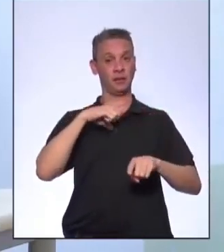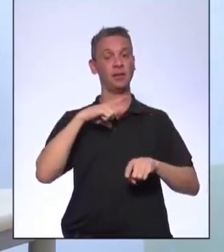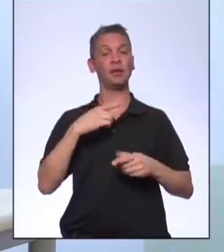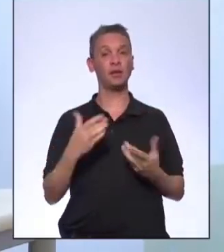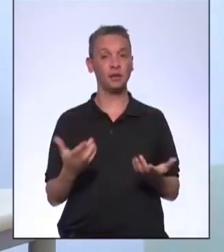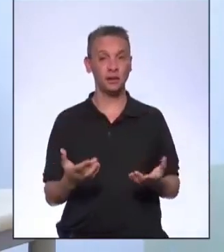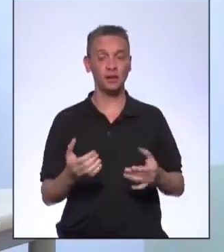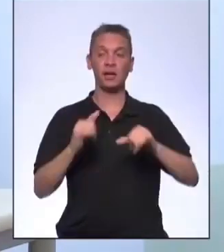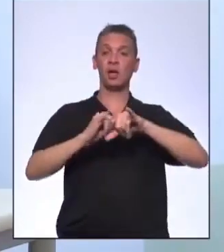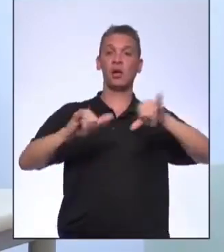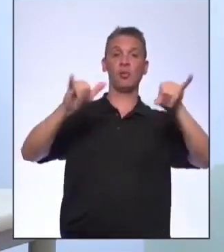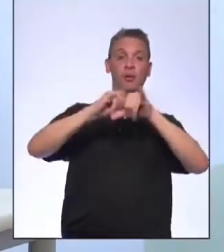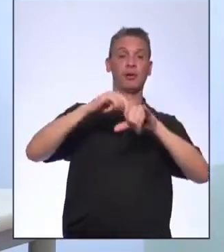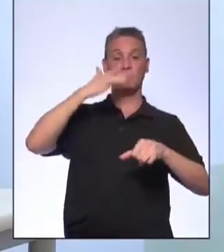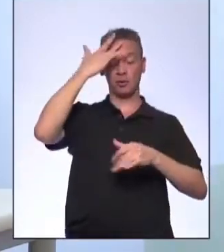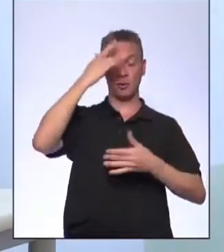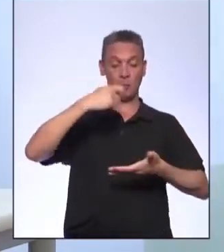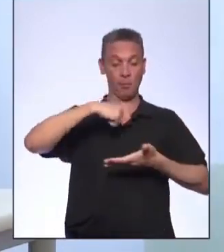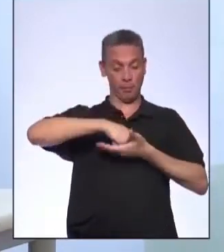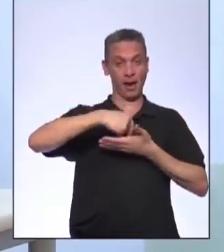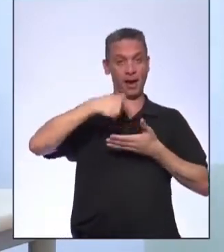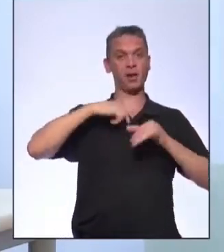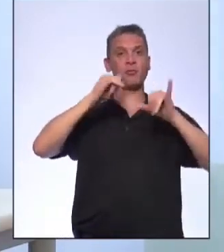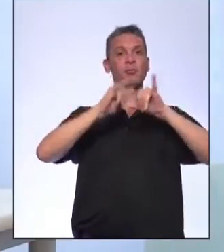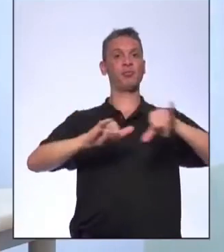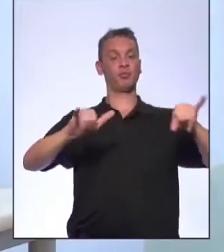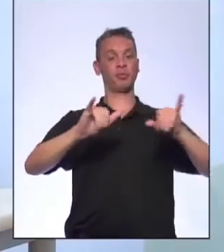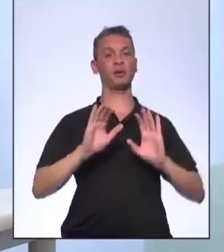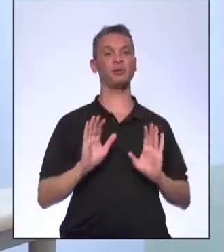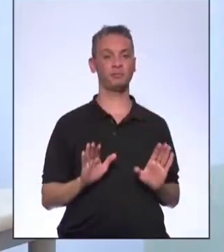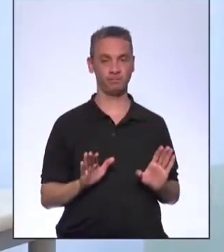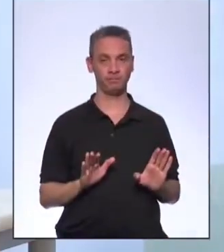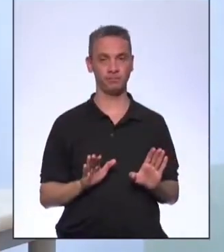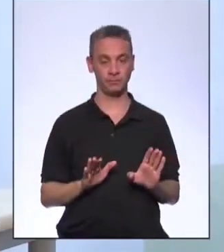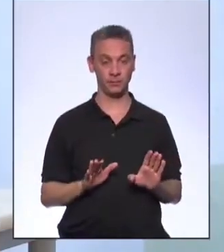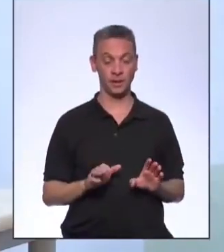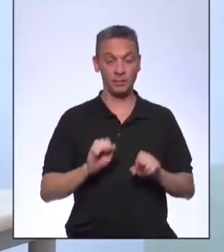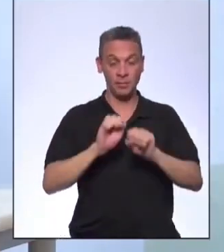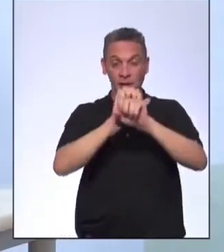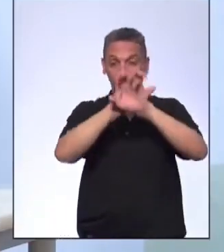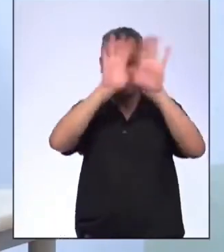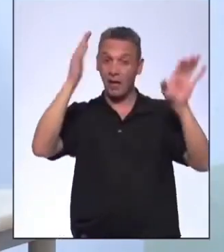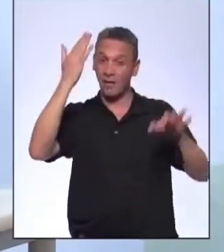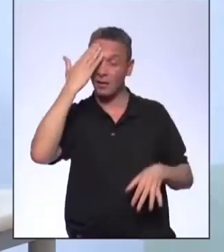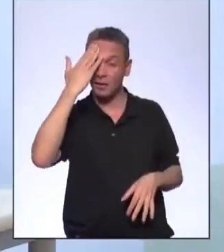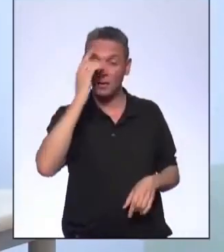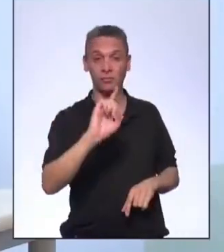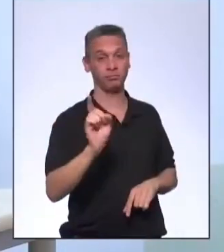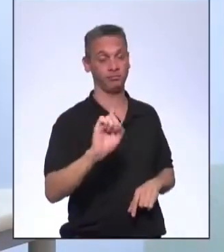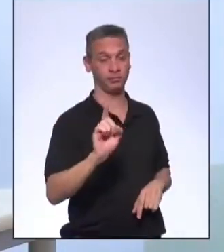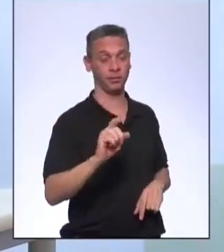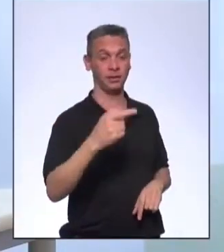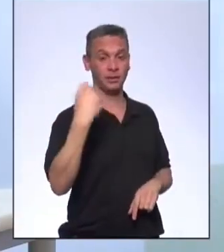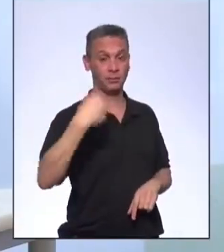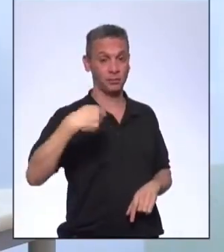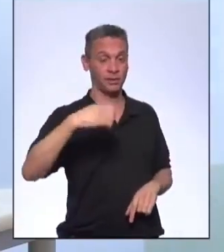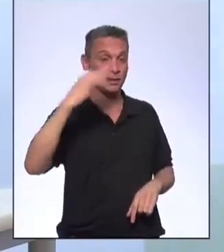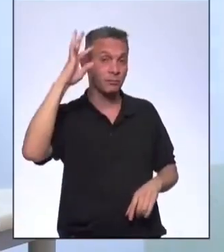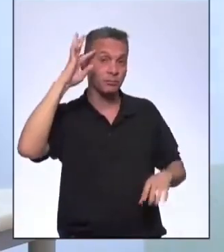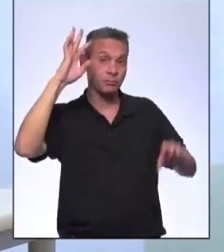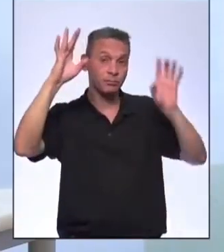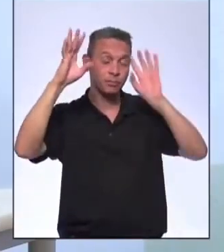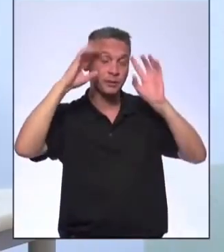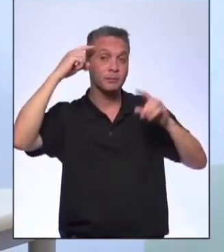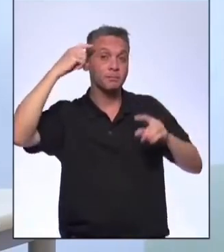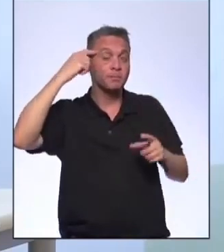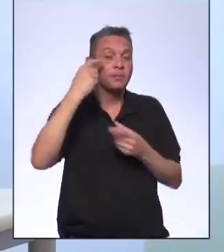uma propaganda, alguém me pagou para fazer isso. Mas nem sempre isso fica claro. A gente também tem que pensar que algumas coisas